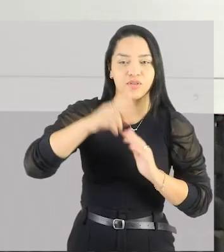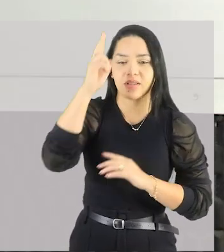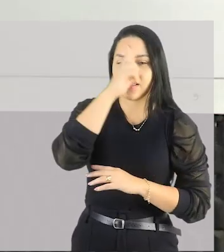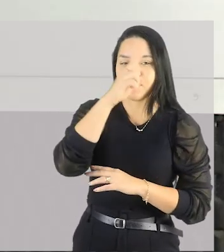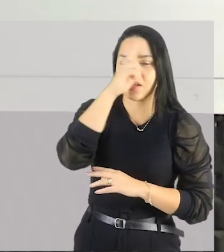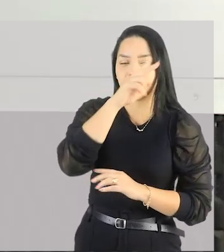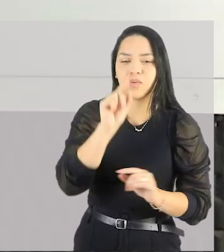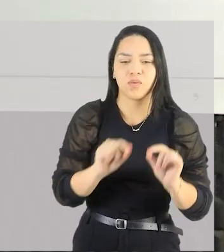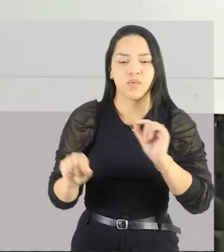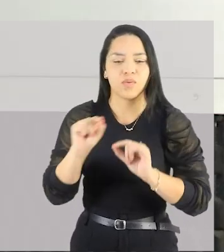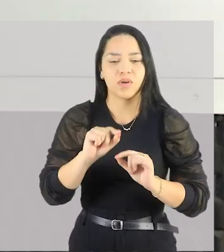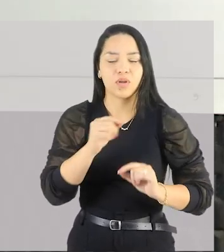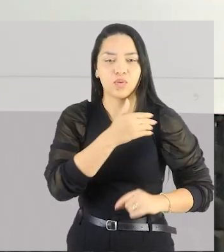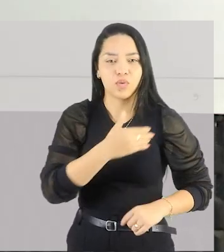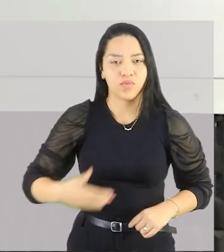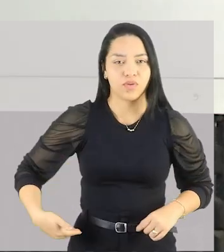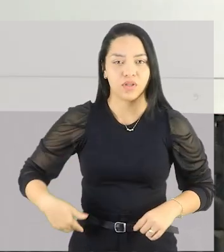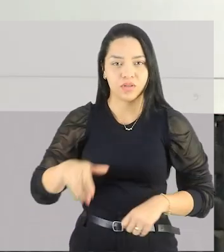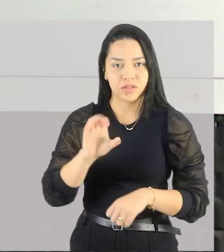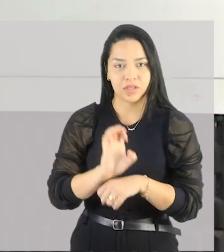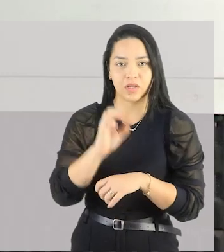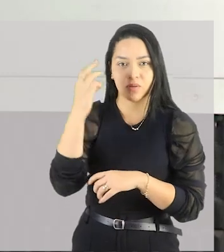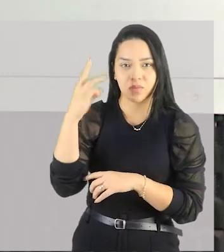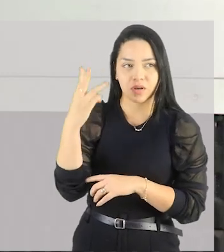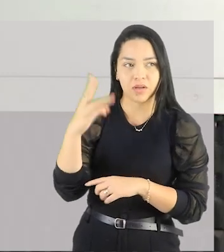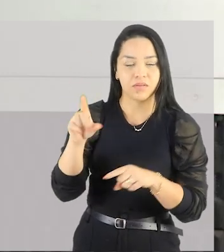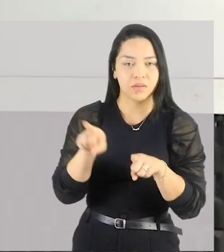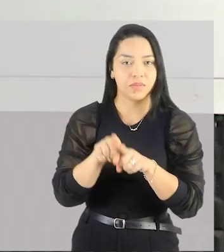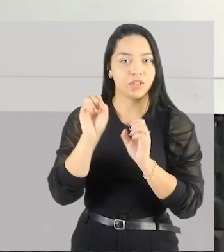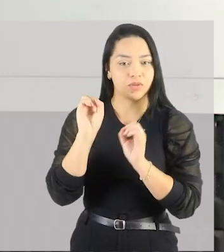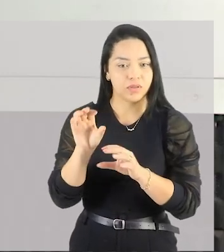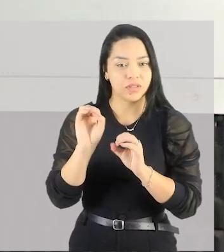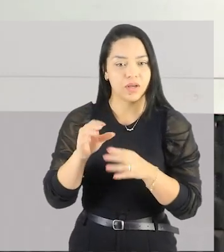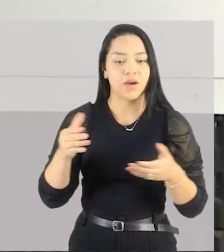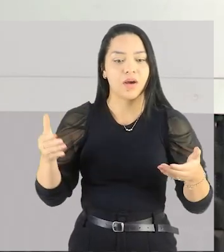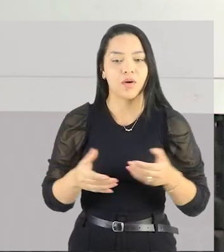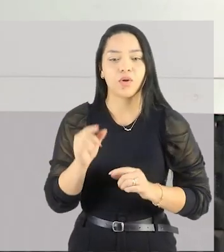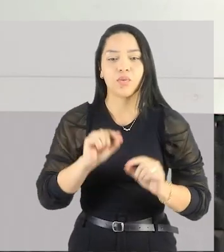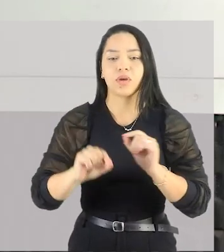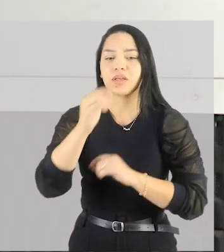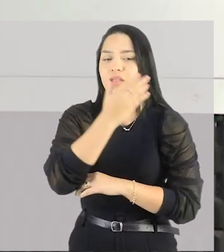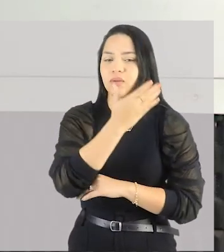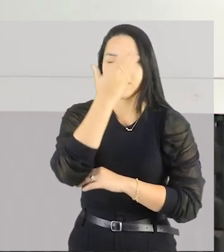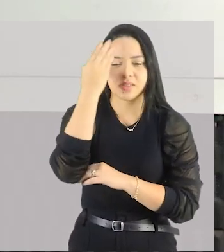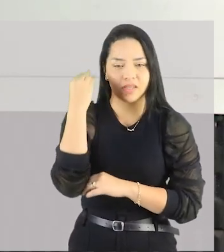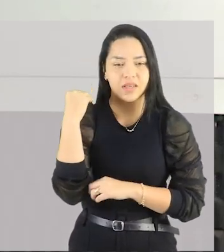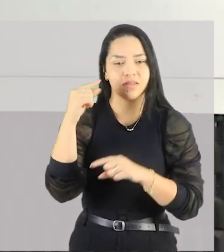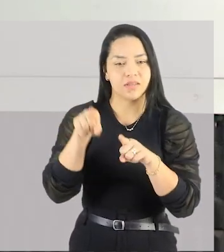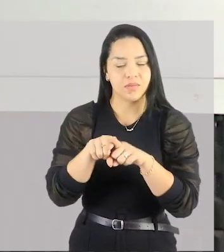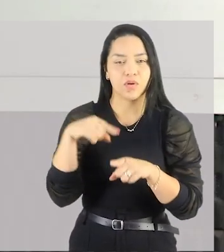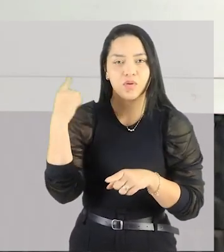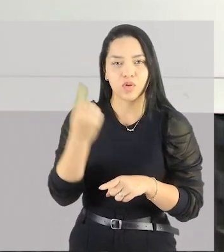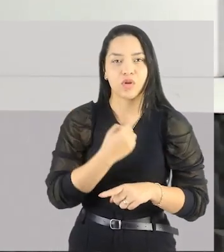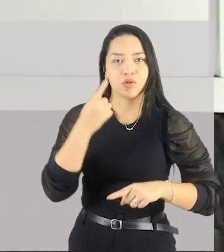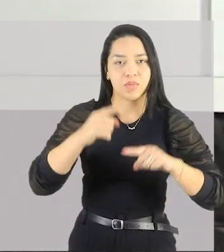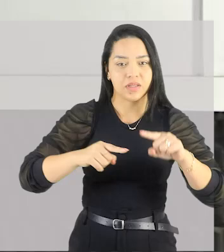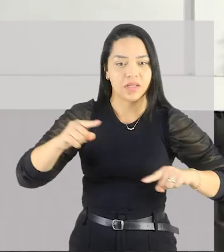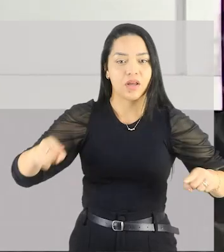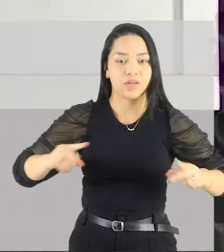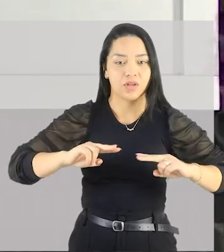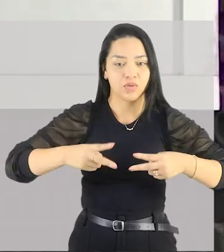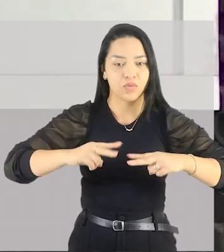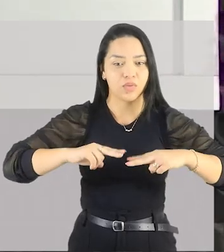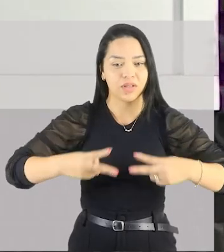que esse aqui é um projeto do Governo do Estado do Maranhão, através da Secretaria de Educação, tá? Não esqueça de acessar o nosso material que está no